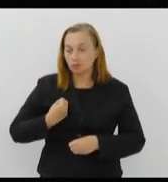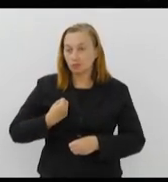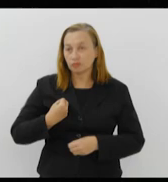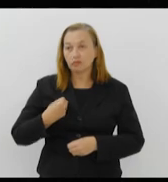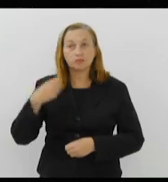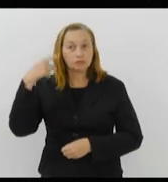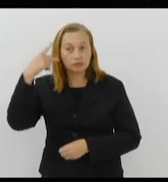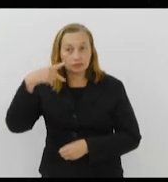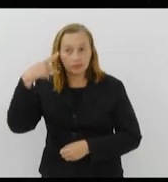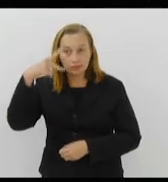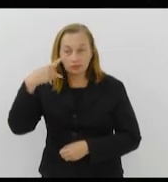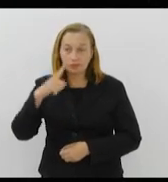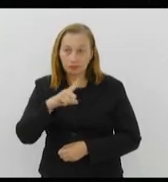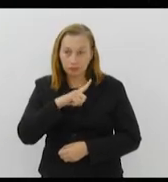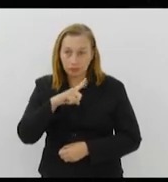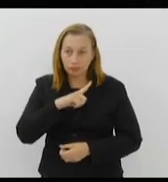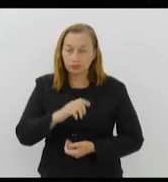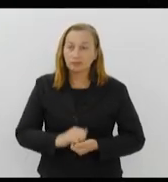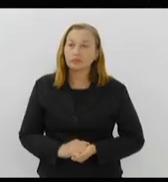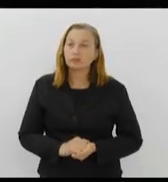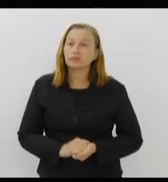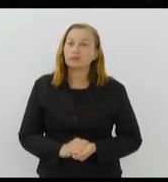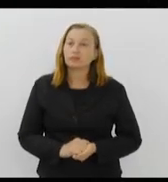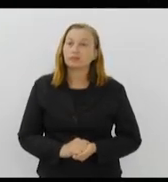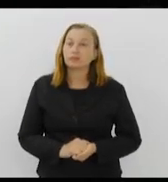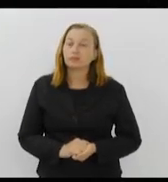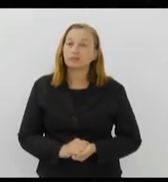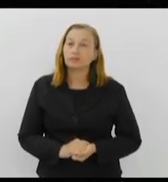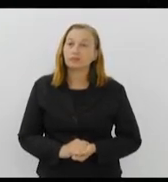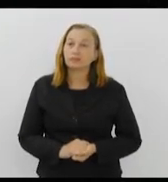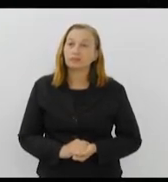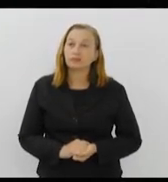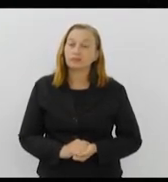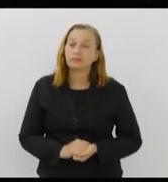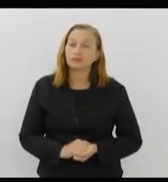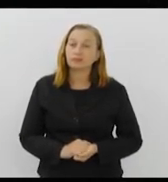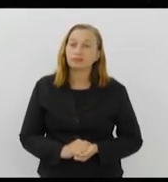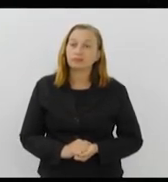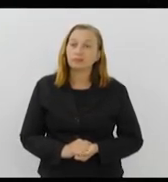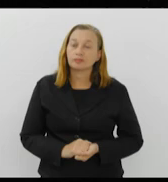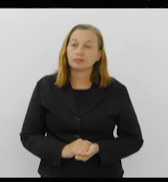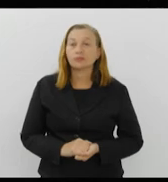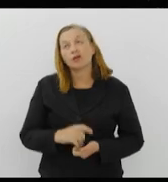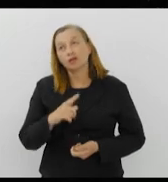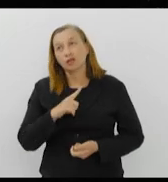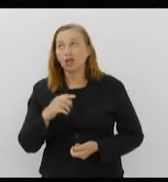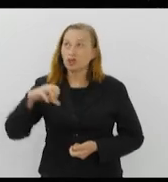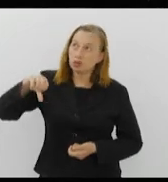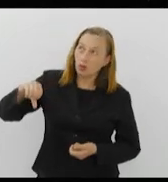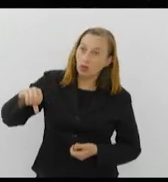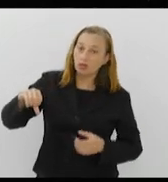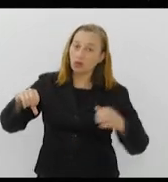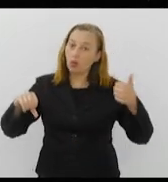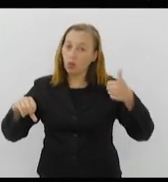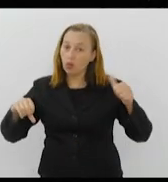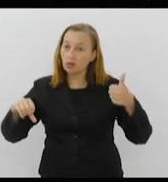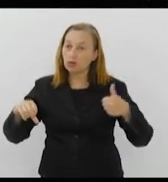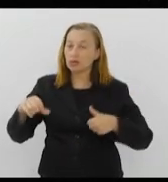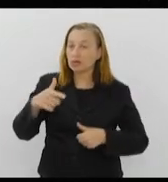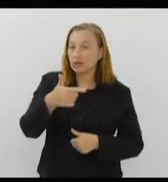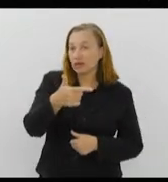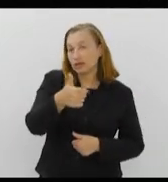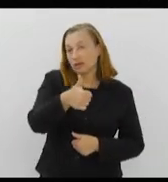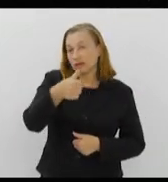vereadores. No mínimo de 9, em câmaras de 11, 13, 21, e no